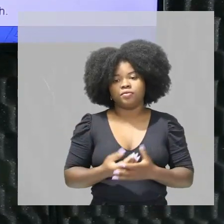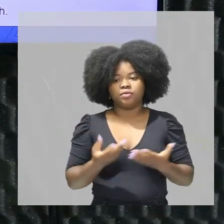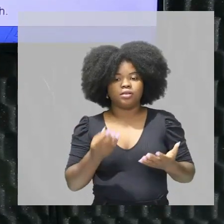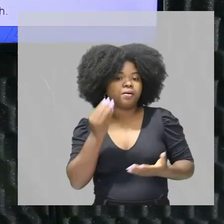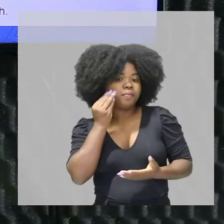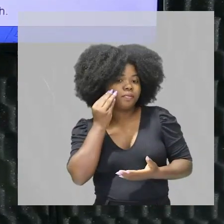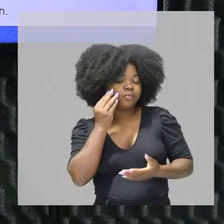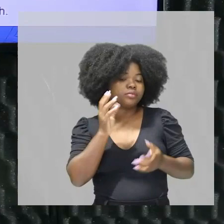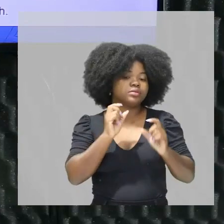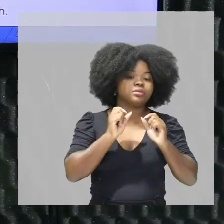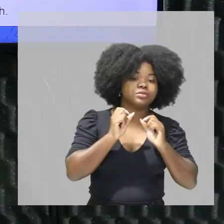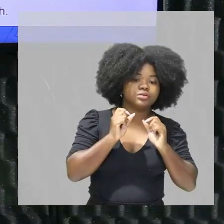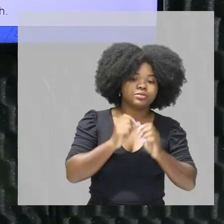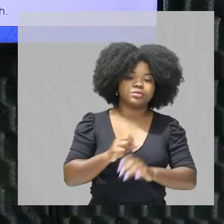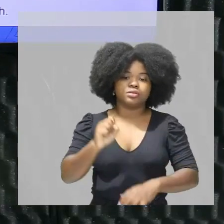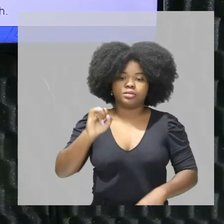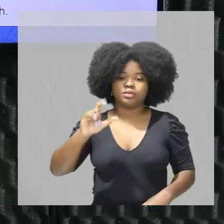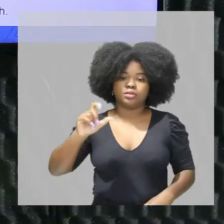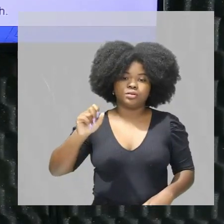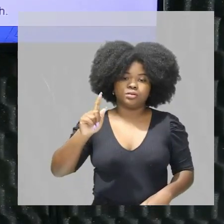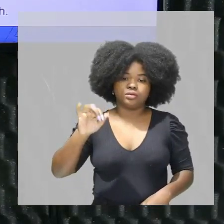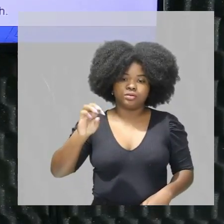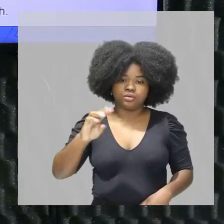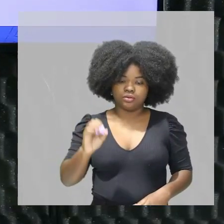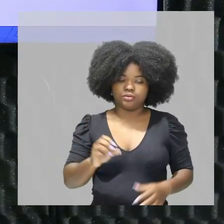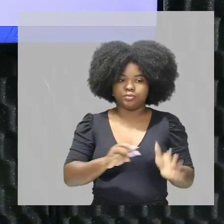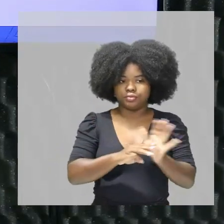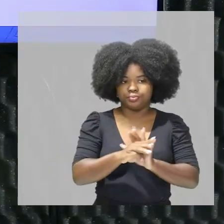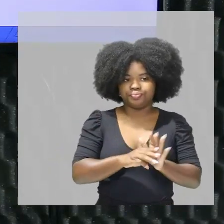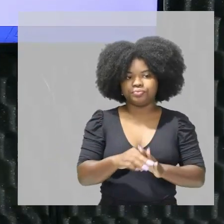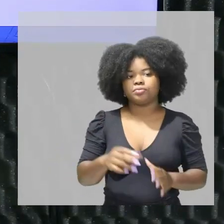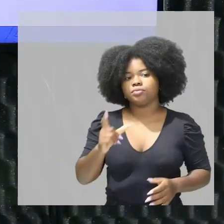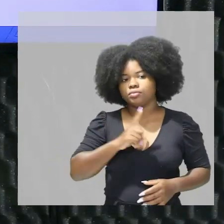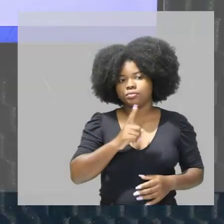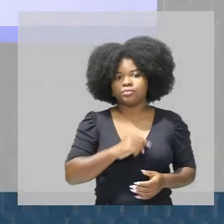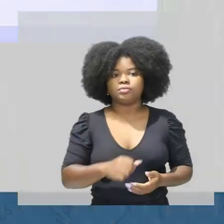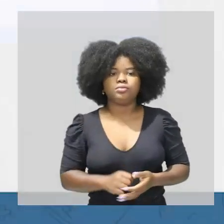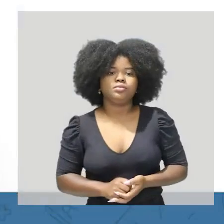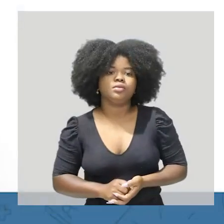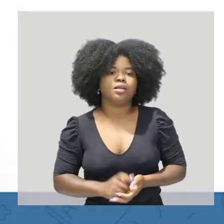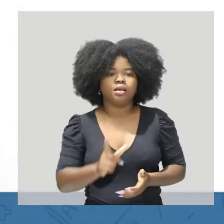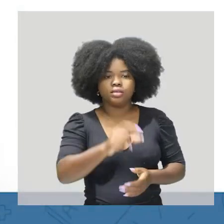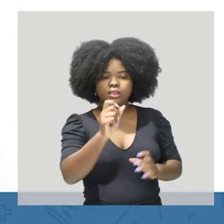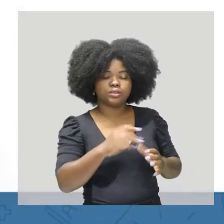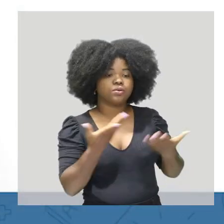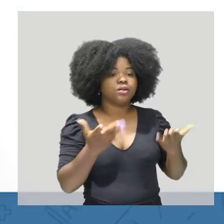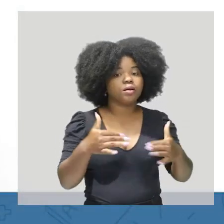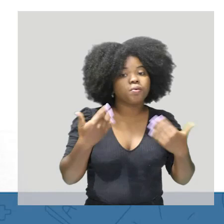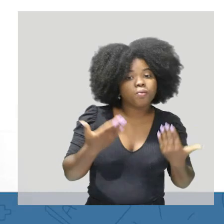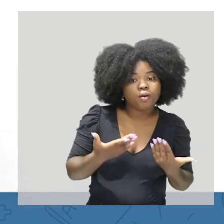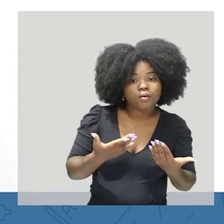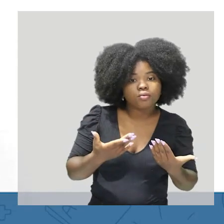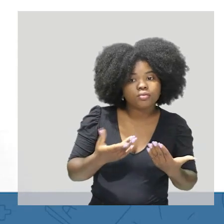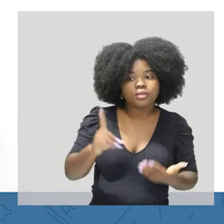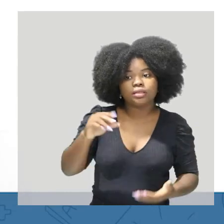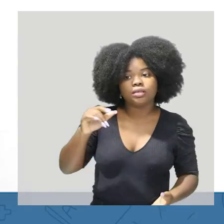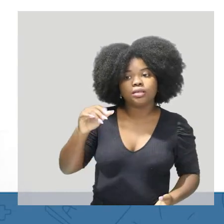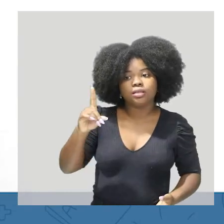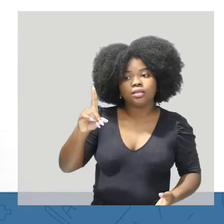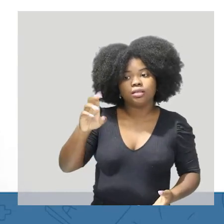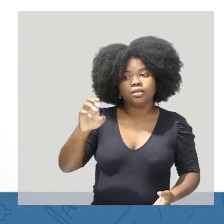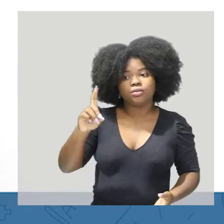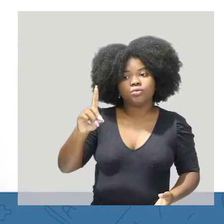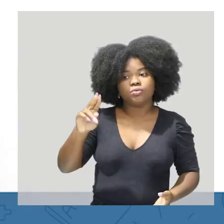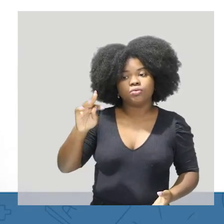silogismos elementos que vão configurar-se como método aí nós temos Martes as alternativas que apresenta apenas argumentos dedutivo